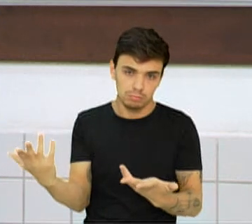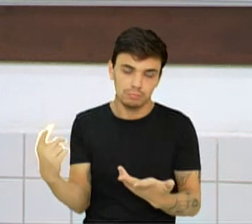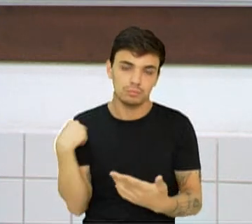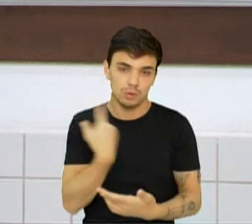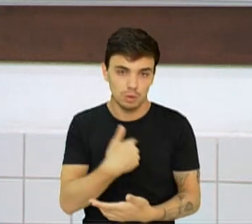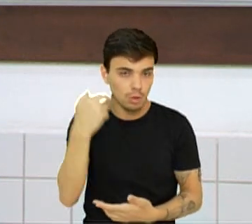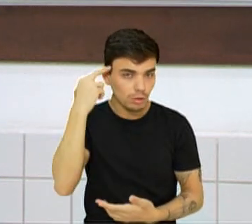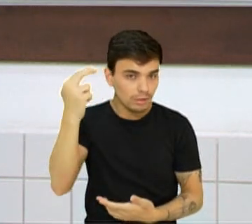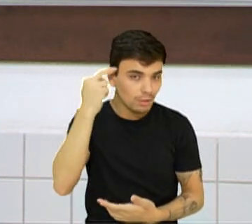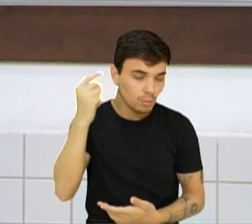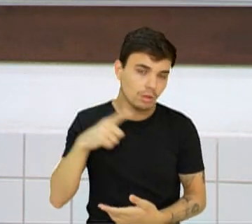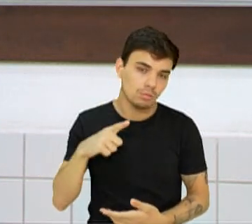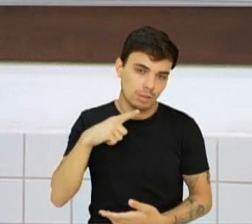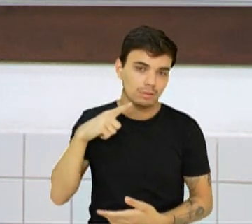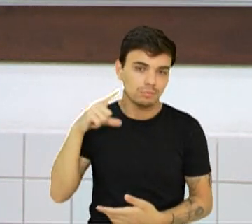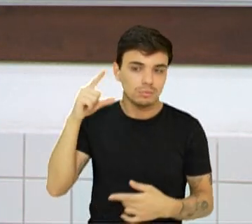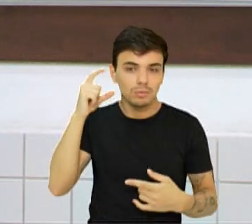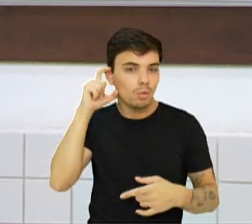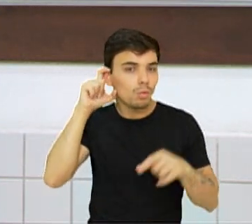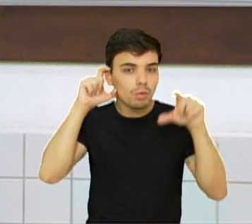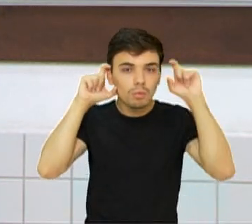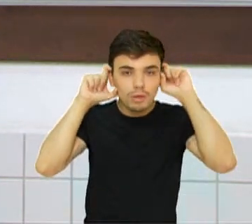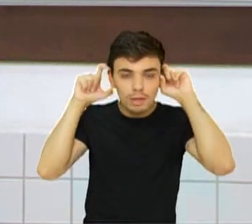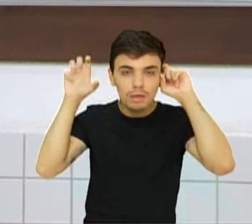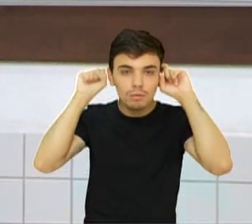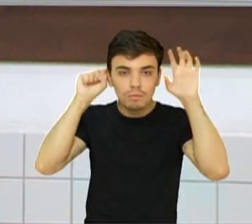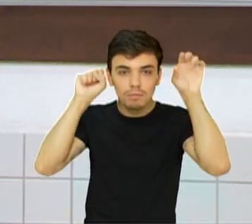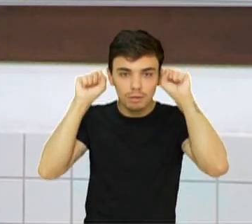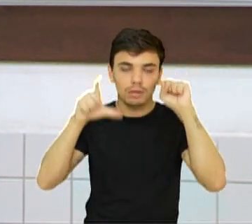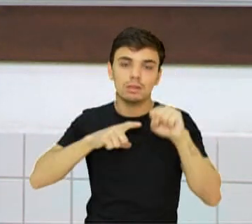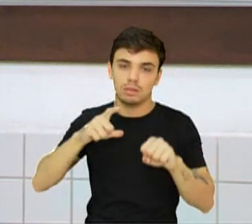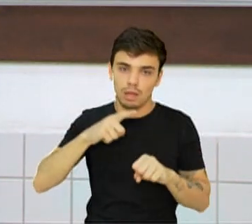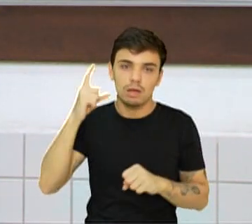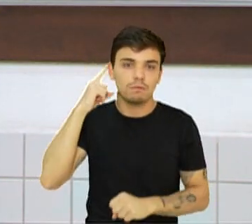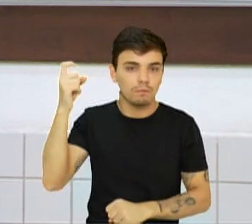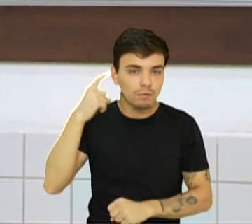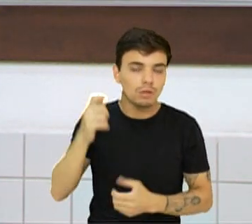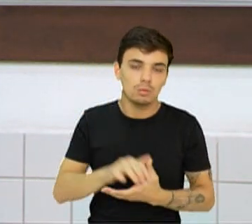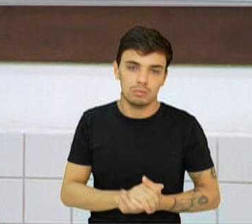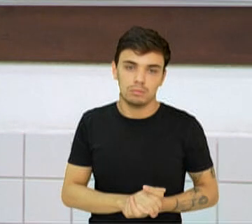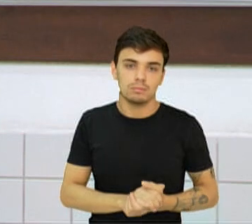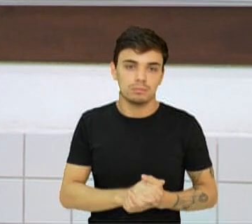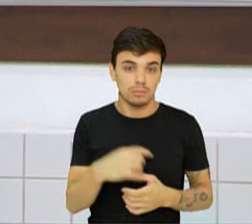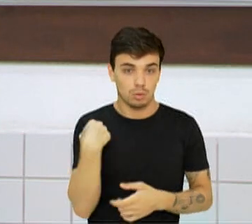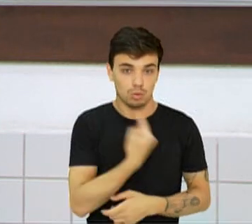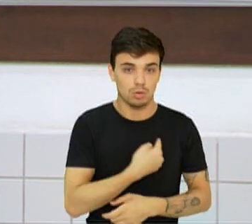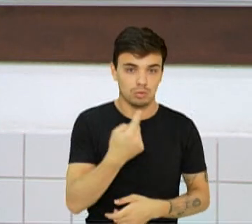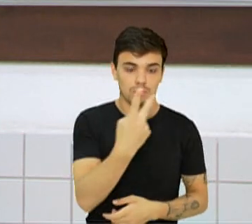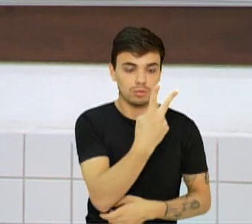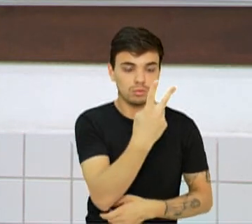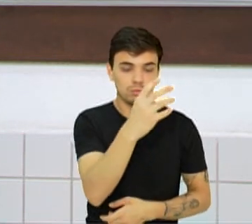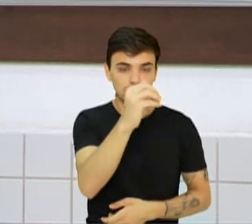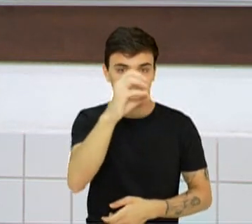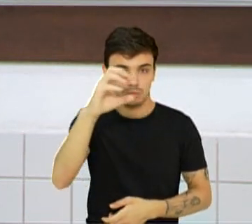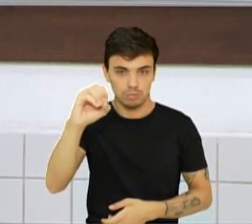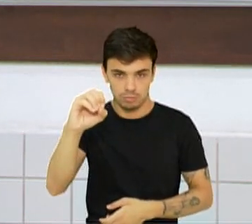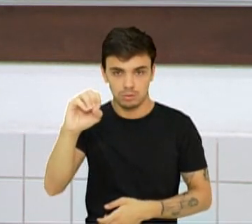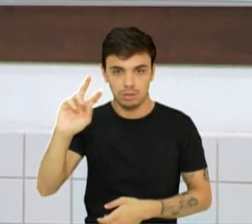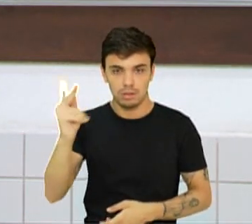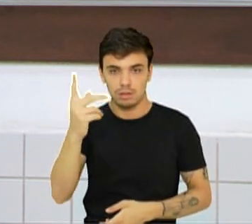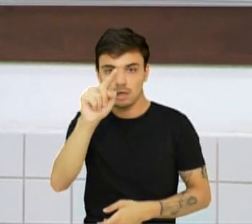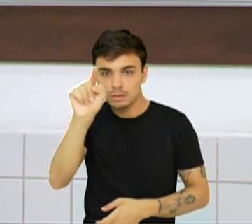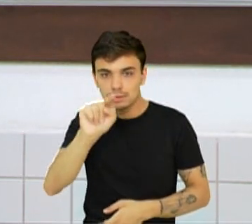Naturalmente, nosso ouvido também tem filtros, né? Nós ouvimos de 20 Hz, 200 Hz